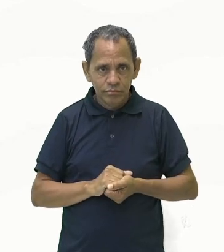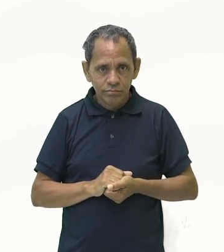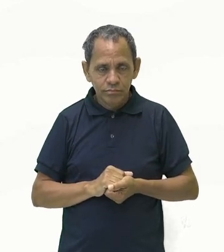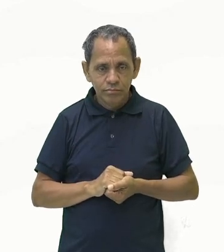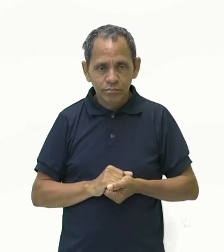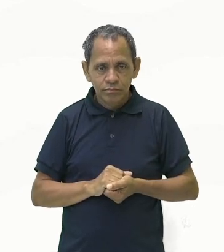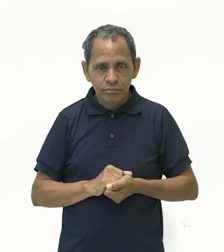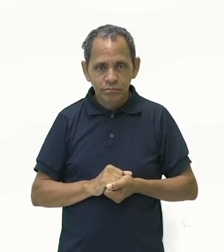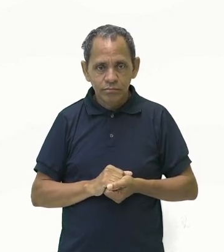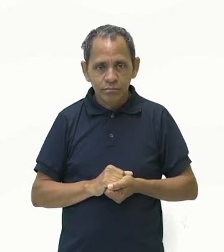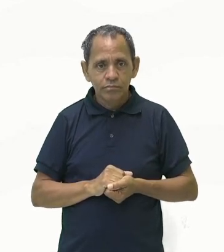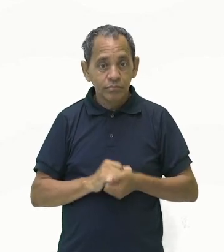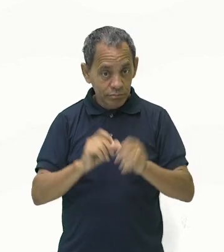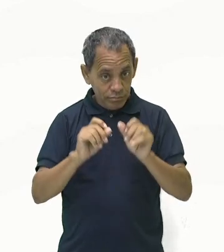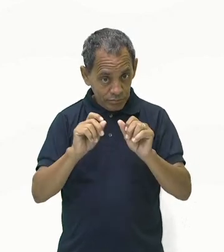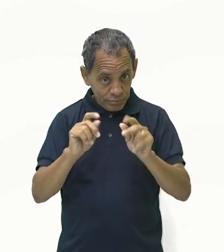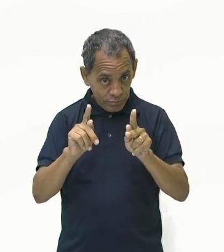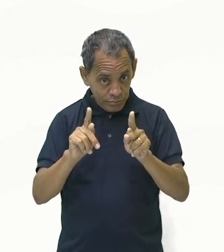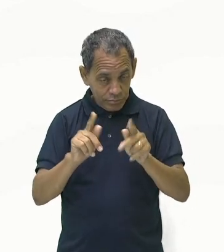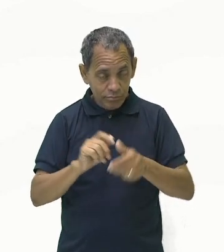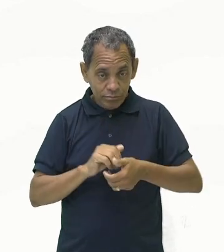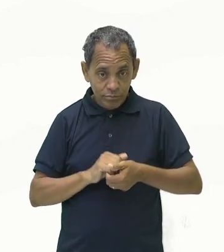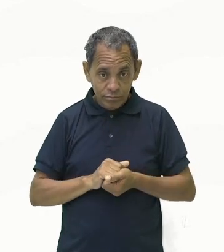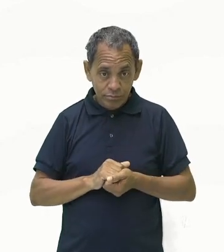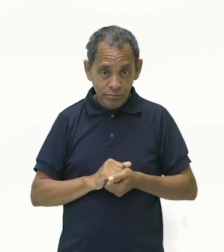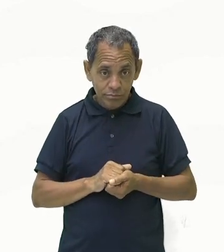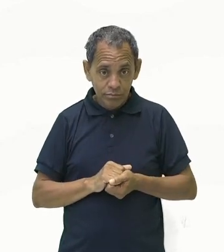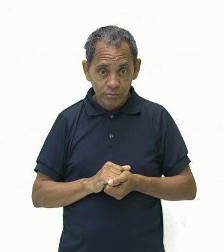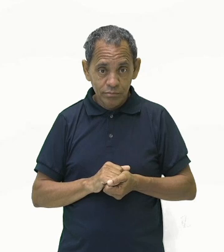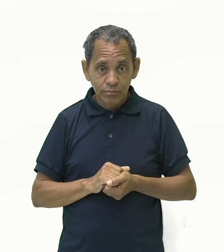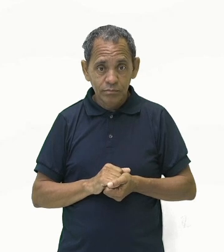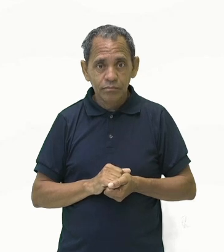tá? Uma cadeia fechada.